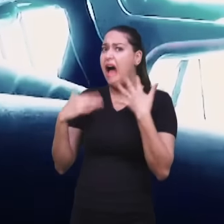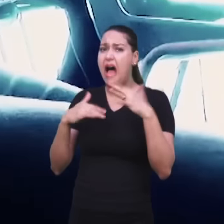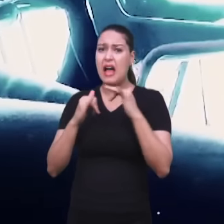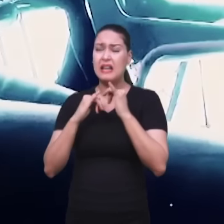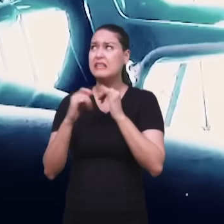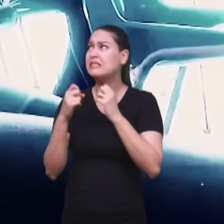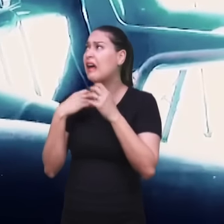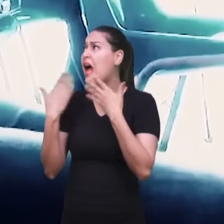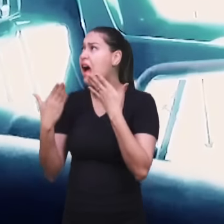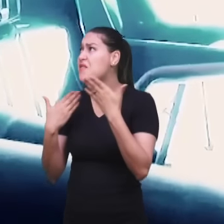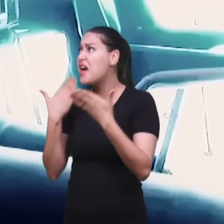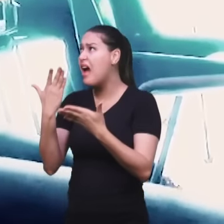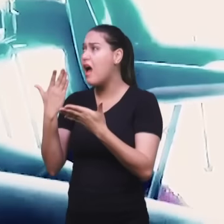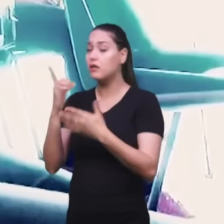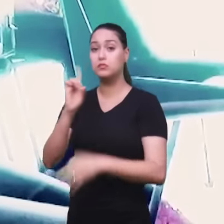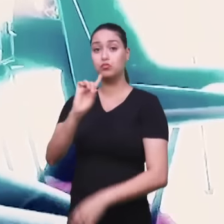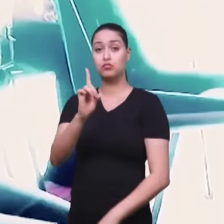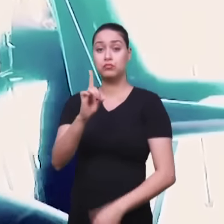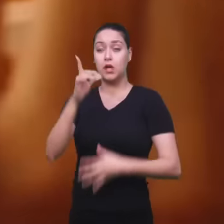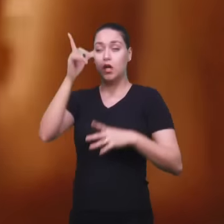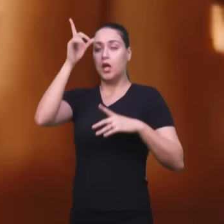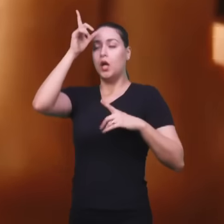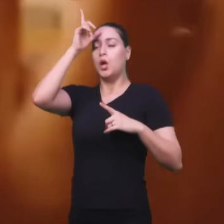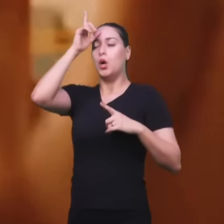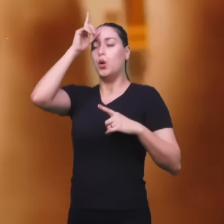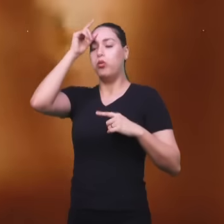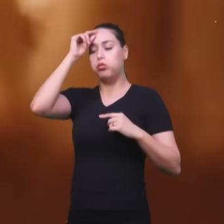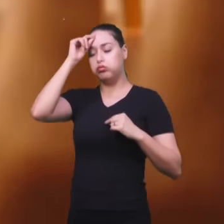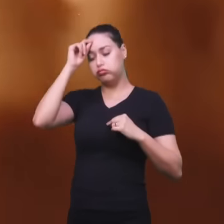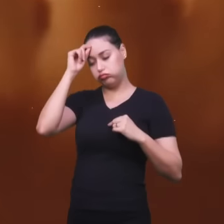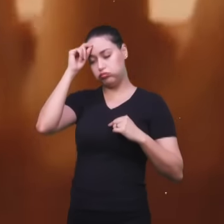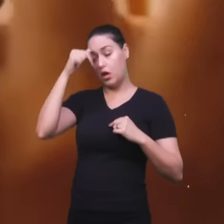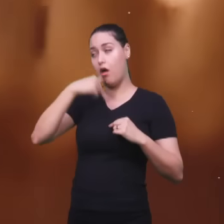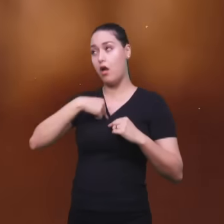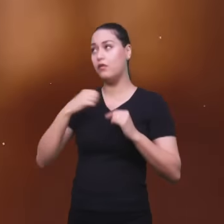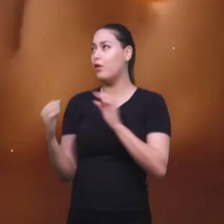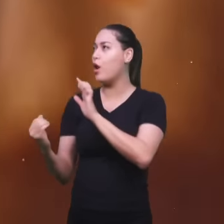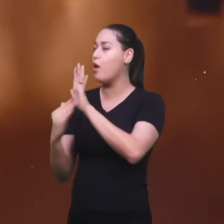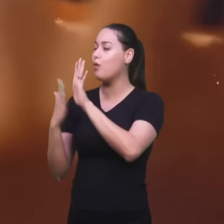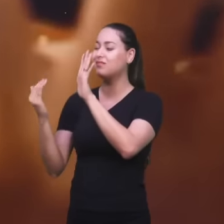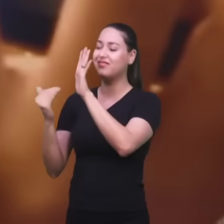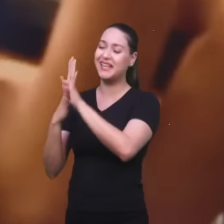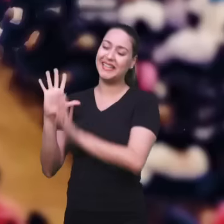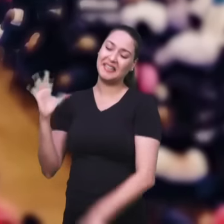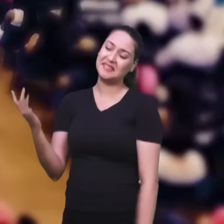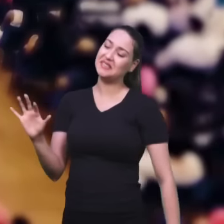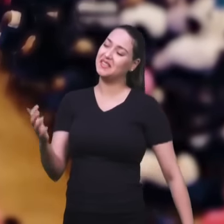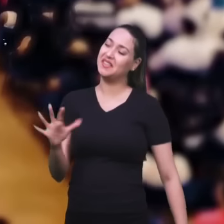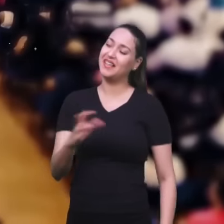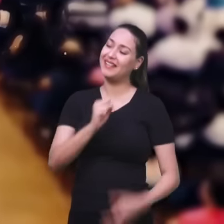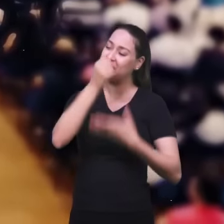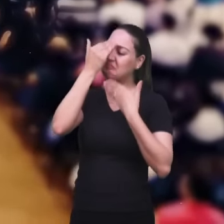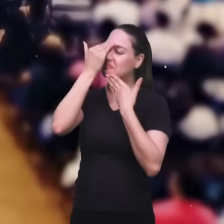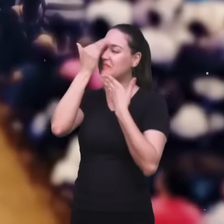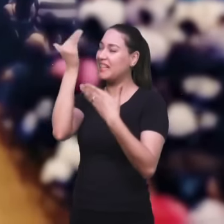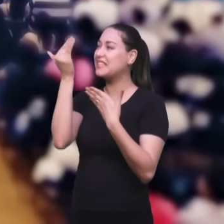louvar Agora vem dizer